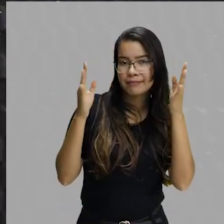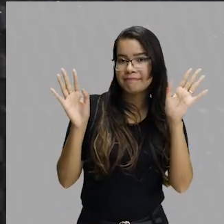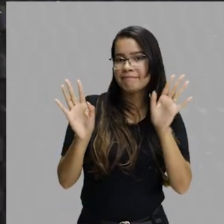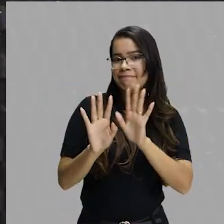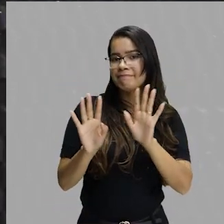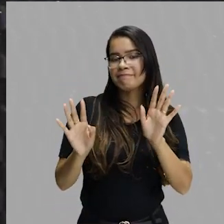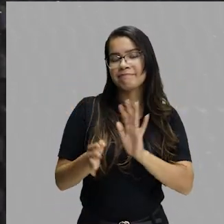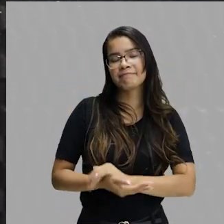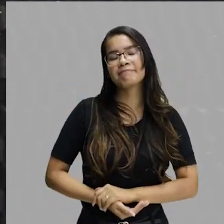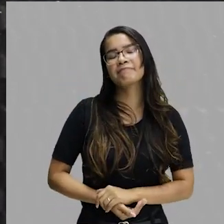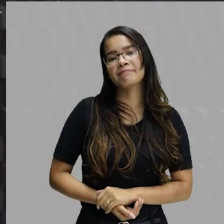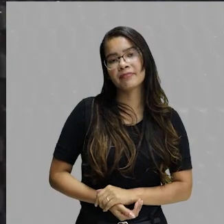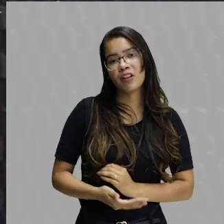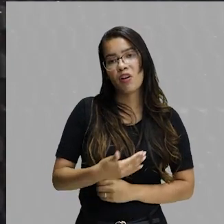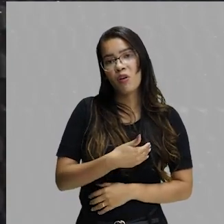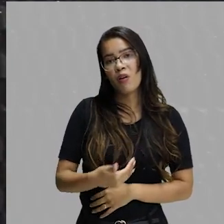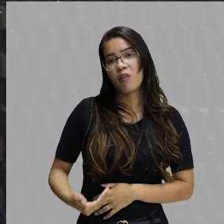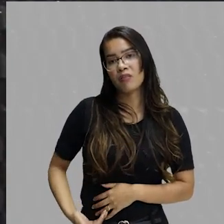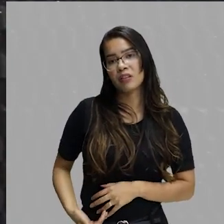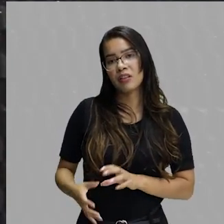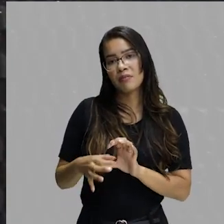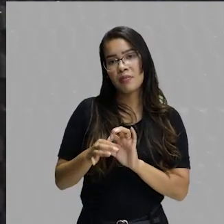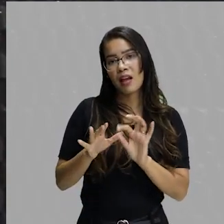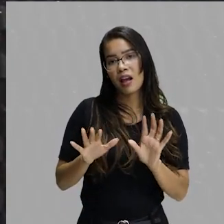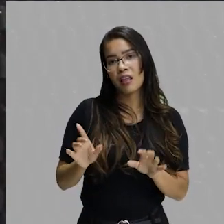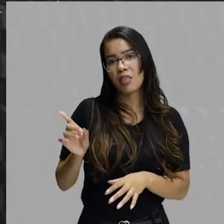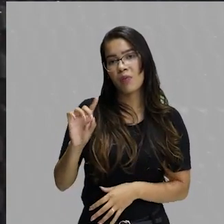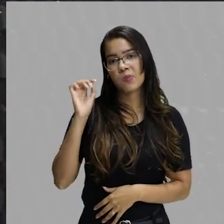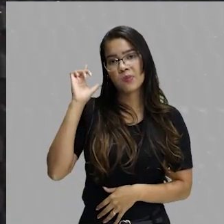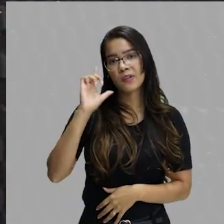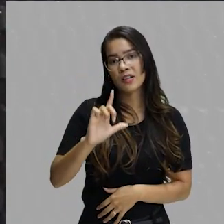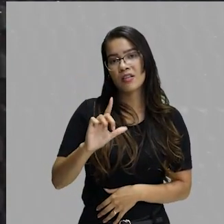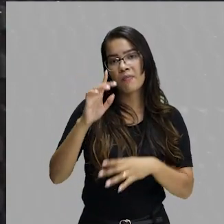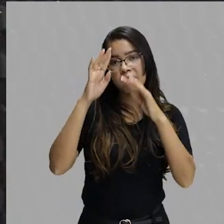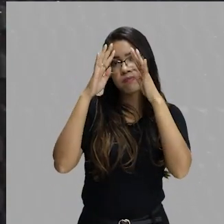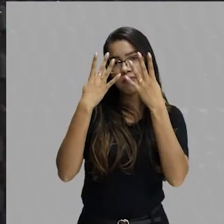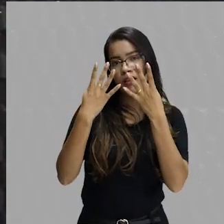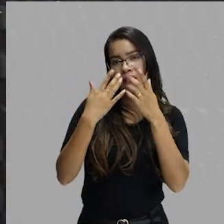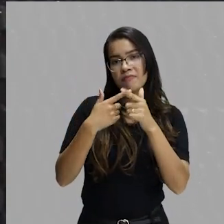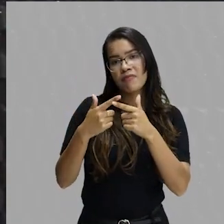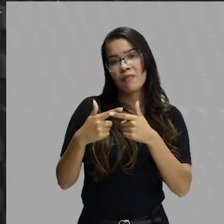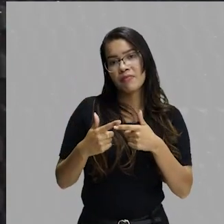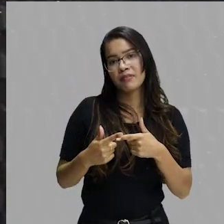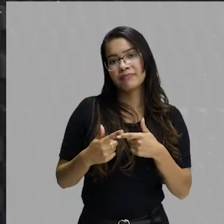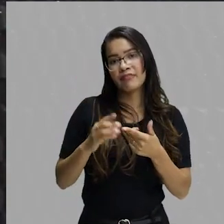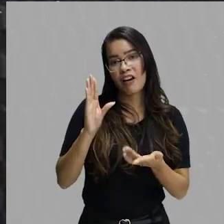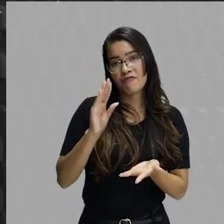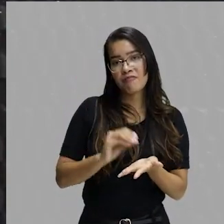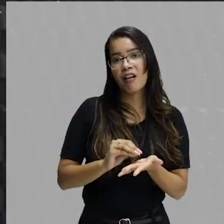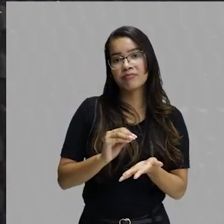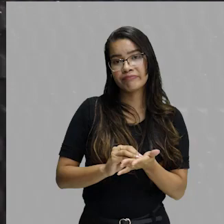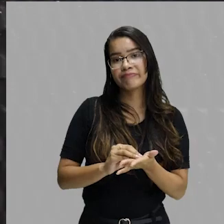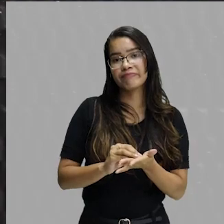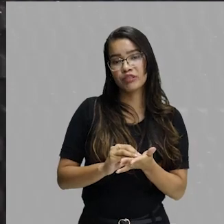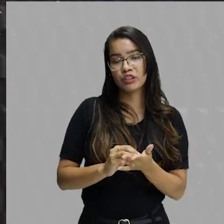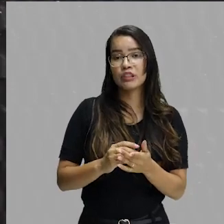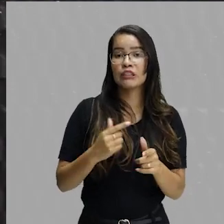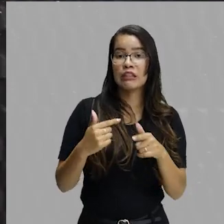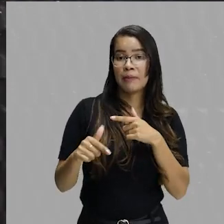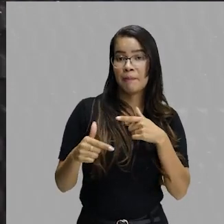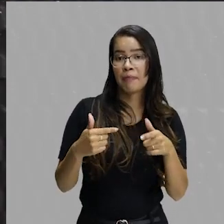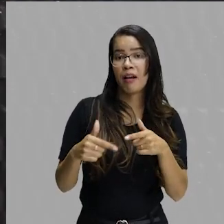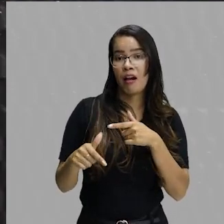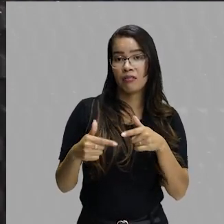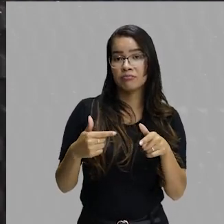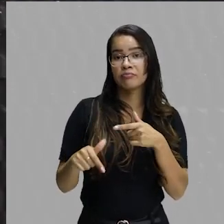Os governos liberais democráticos não conseguiam solucionar essas problemáticas de desemprego, de inflação, de custo de vida